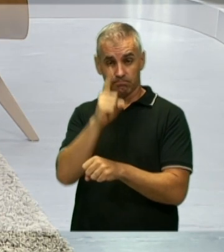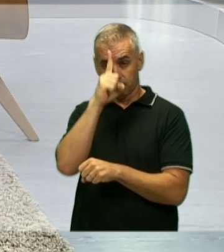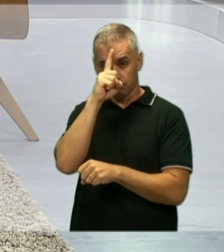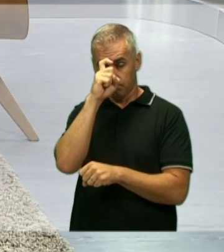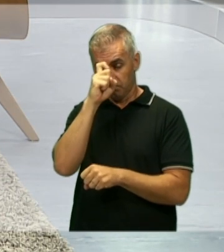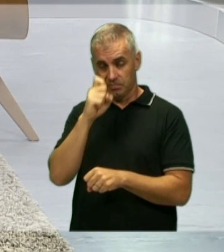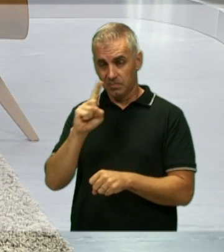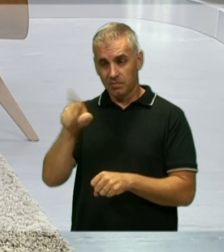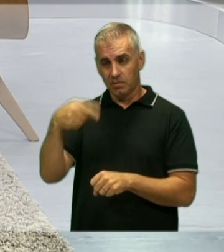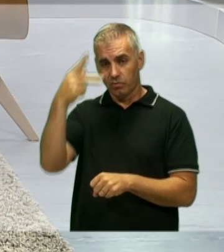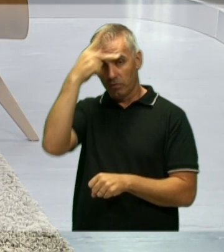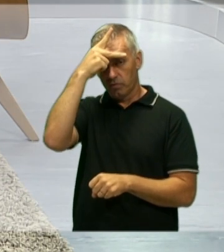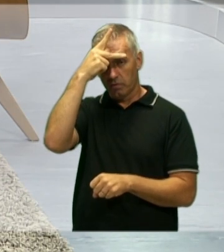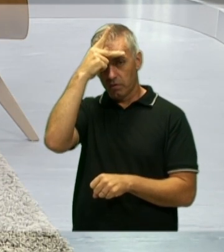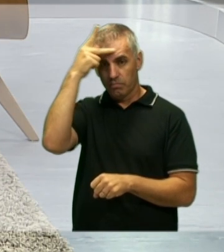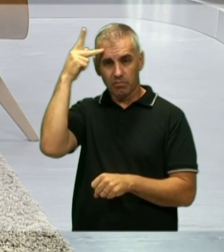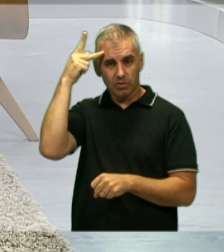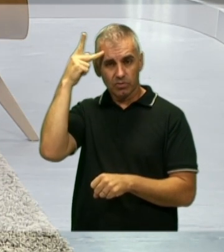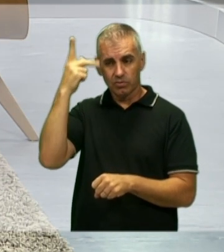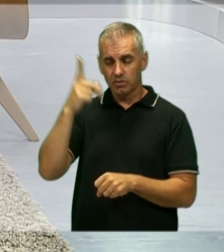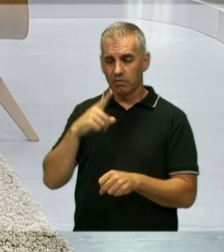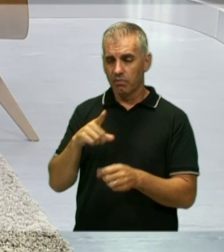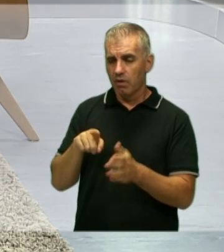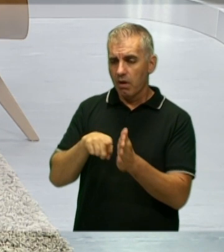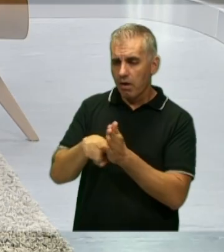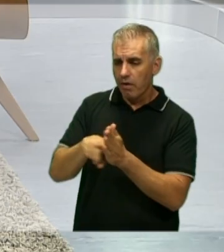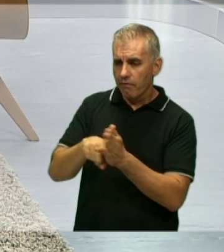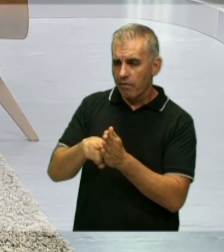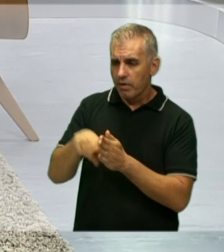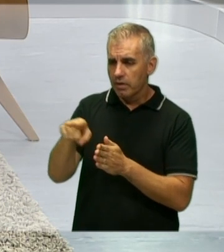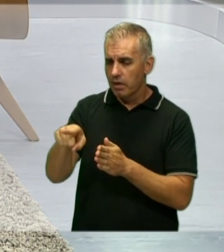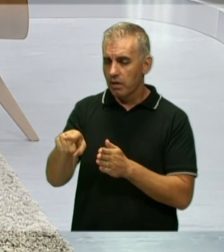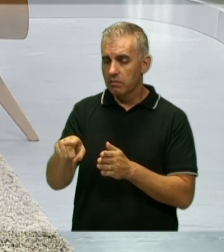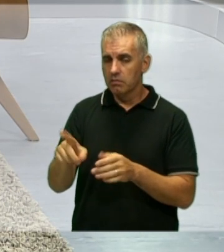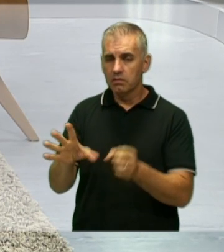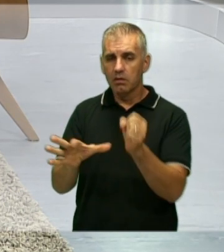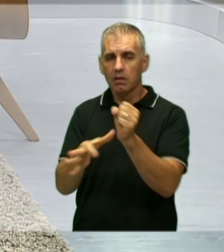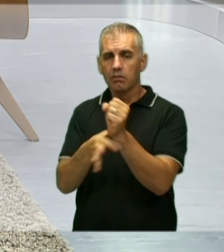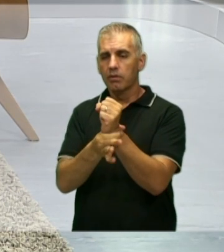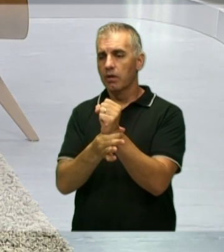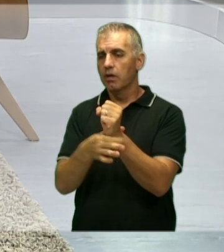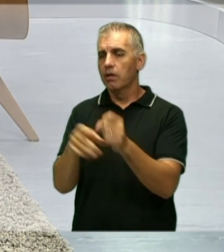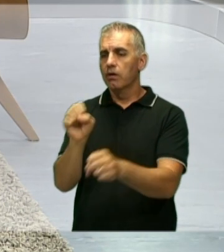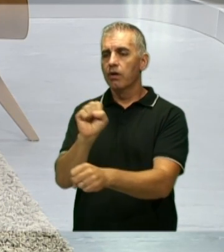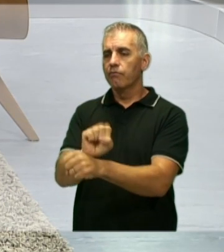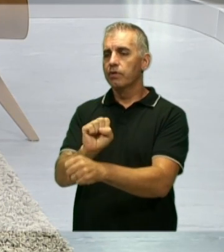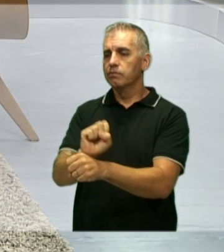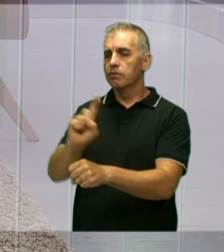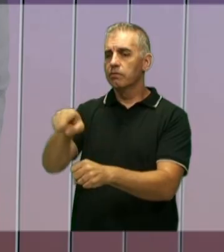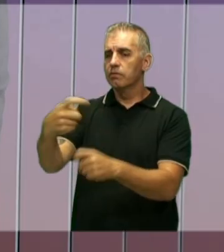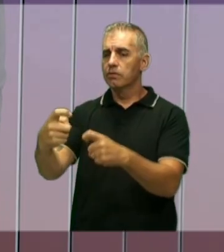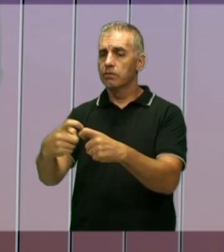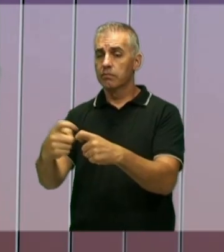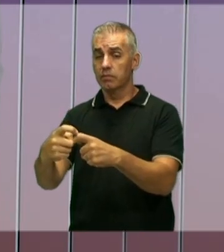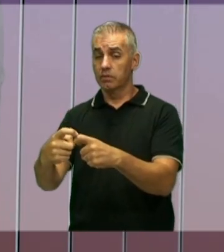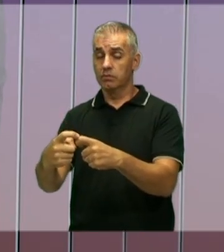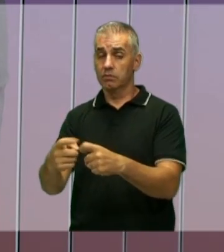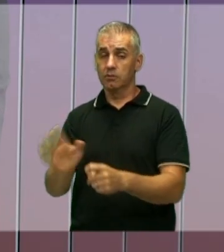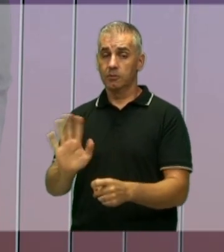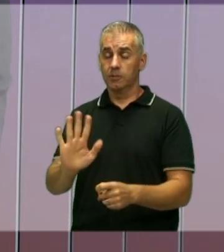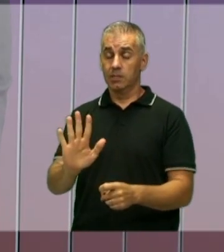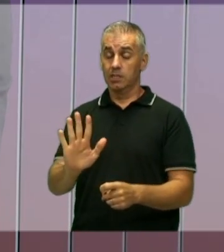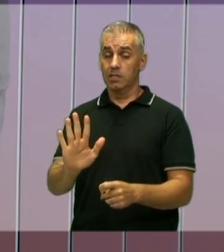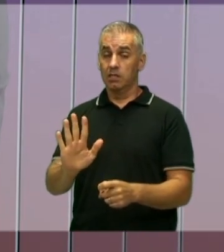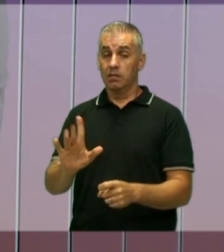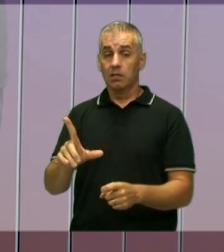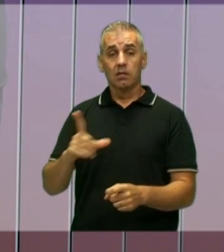que a pessoa foi avaliada, tu tá nessa condição e agora tu vai esperar para passar pelo médico. Não é essa que eu estou falando. Essa